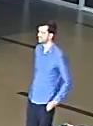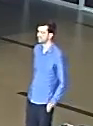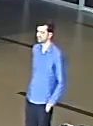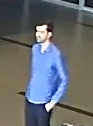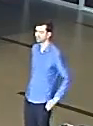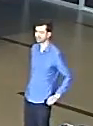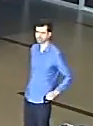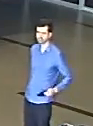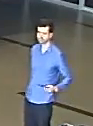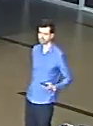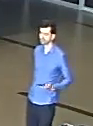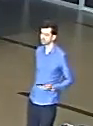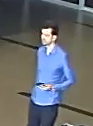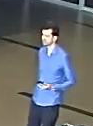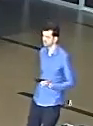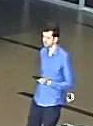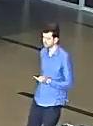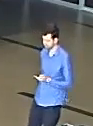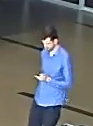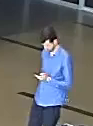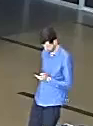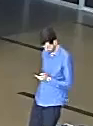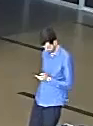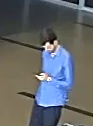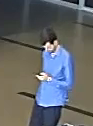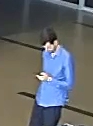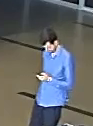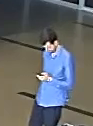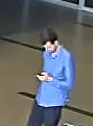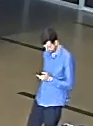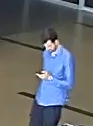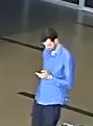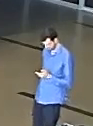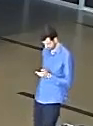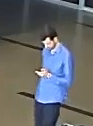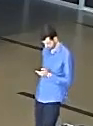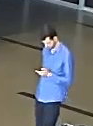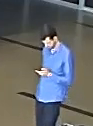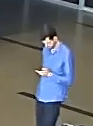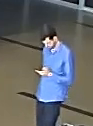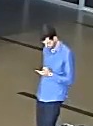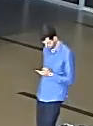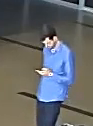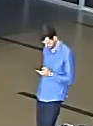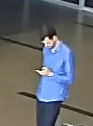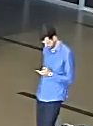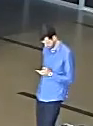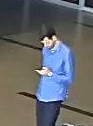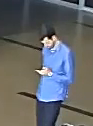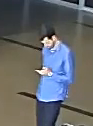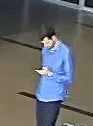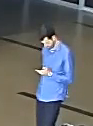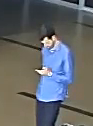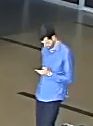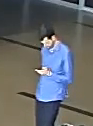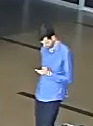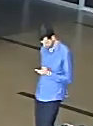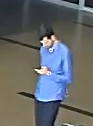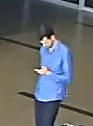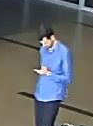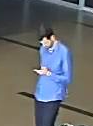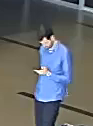6 de Julho de 2015 Ela está aí então há 4 anos é